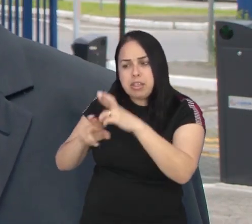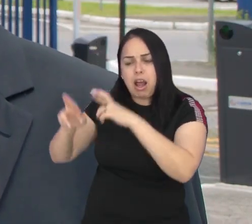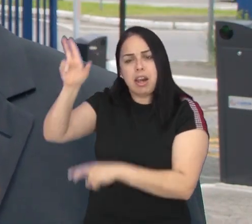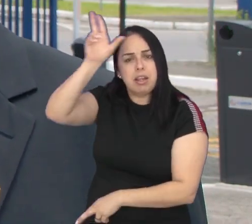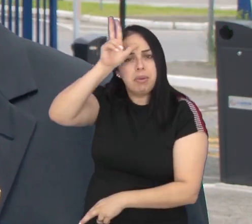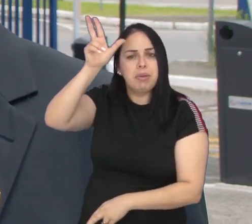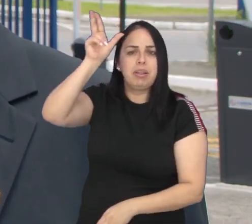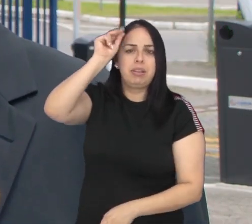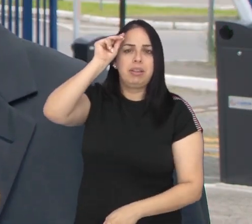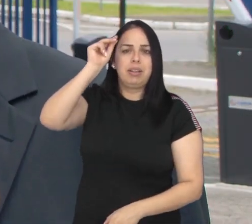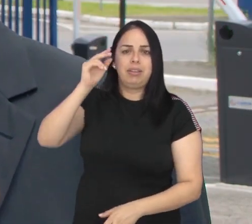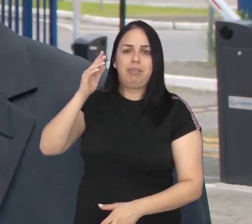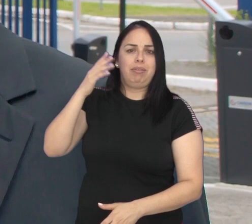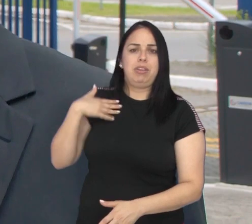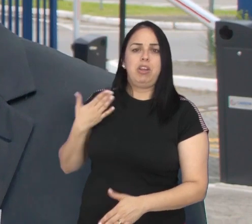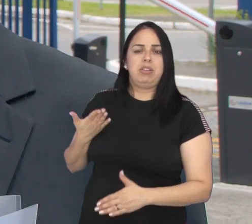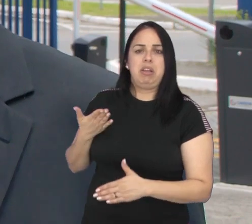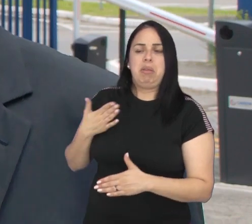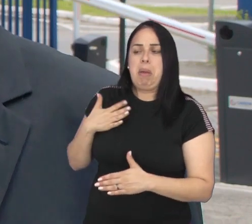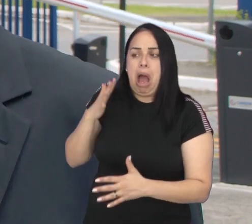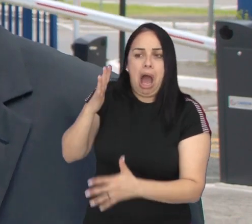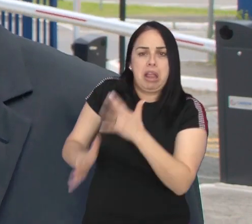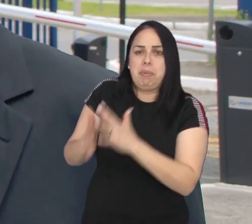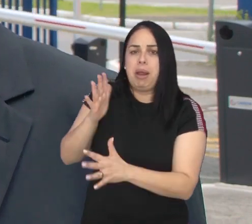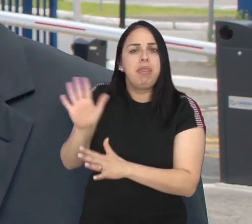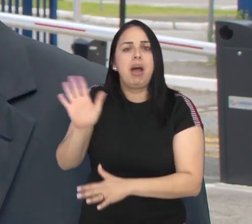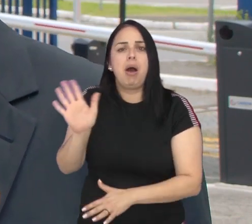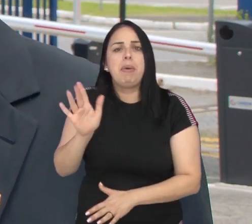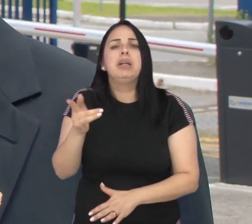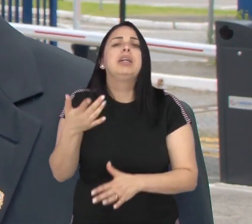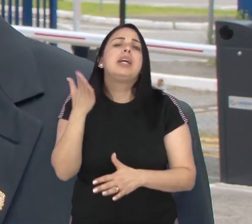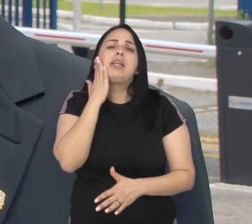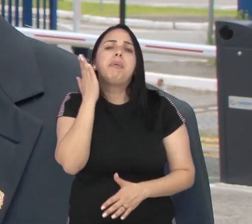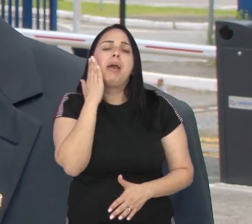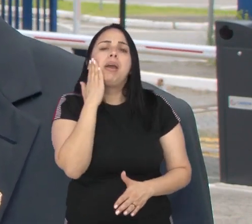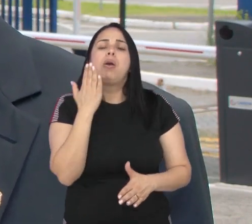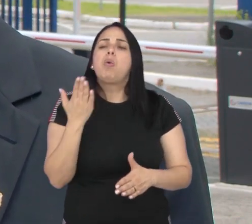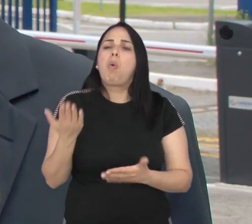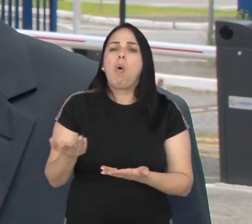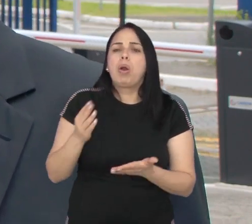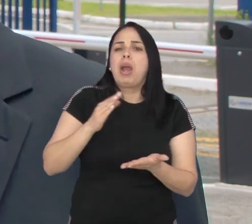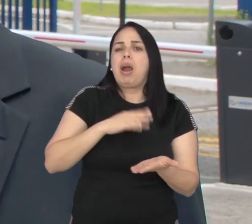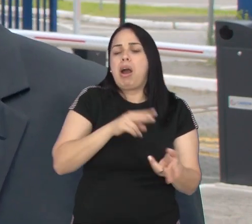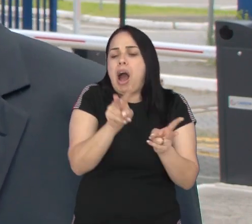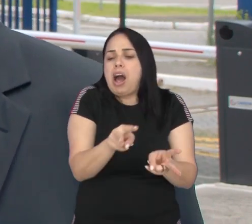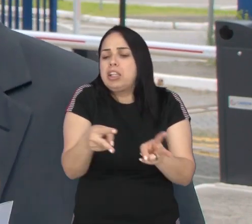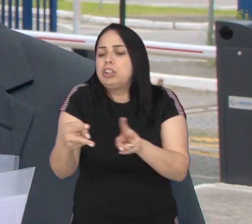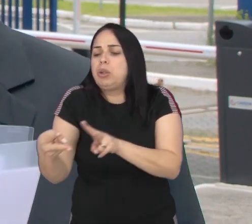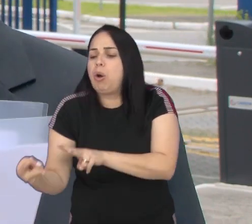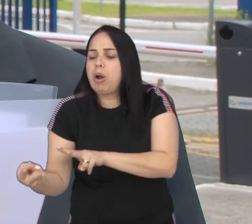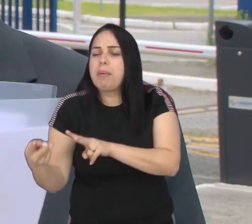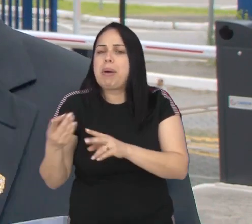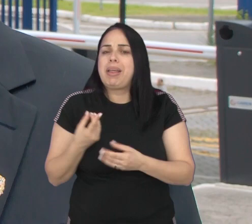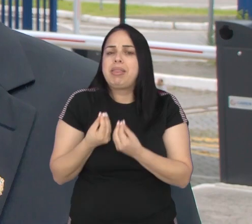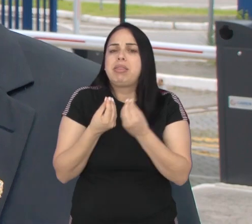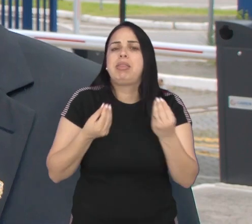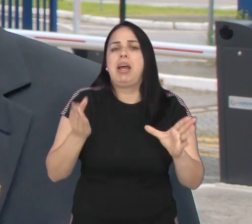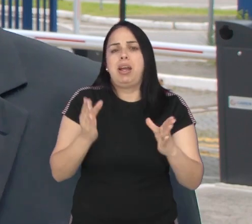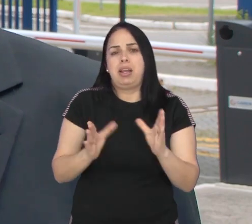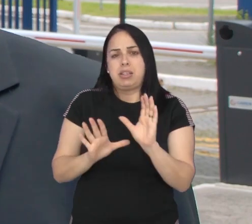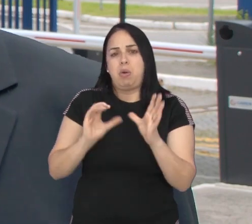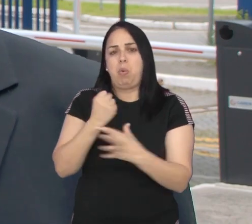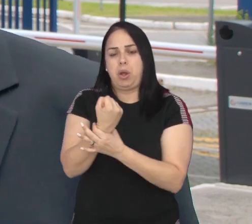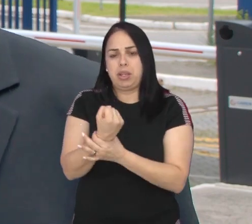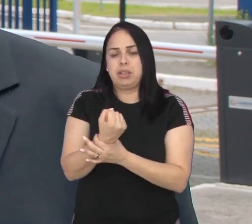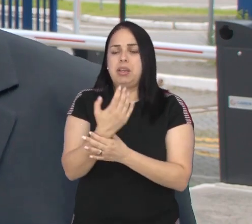processo que aqui a gente não está para atrapalhar, mas a gente quer saber o que está ocorrendo passo a passo para as garantias. Eu